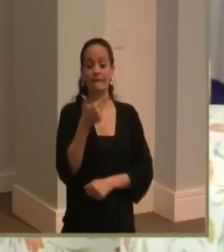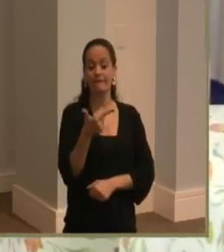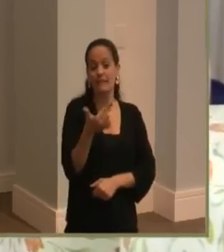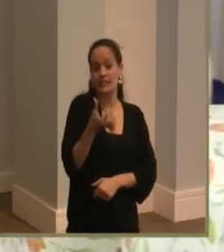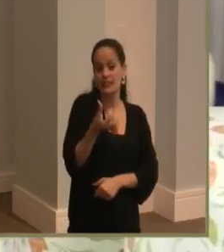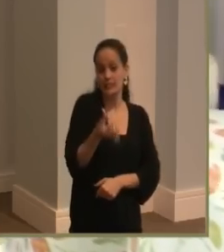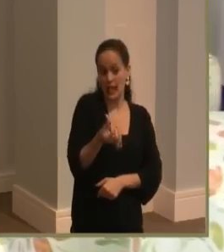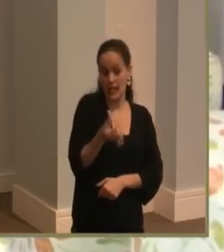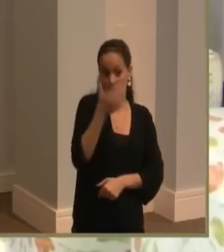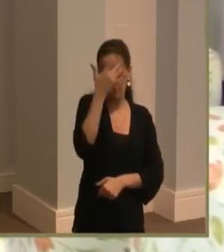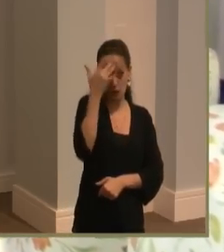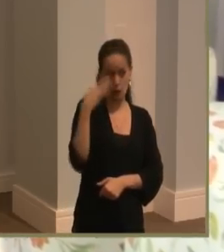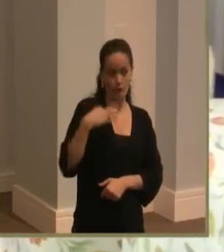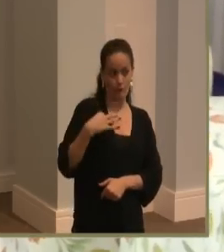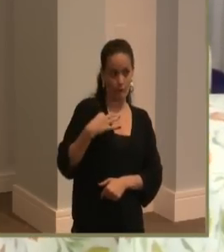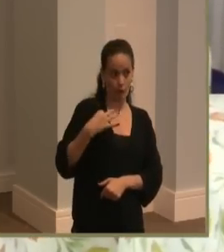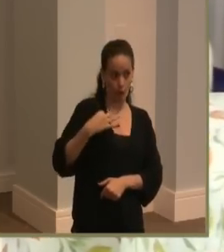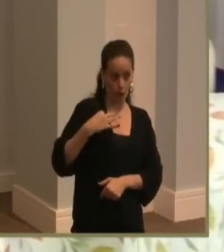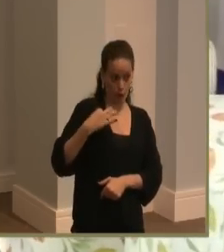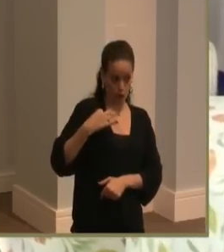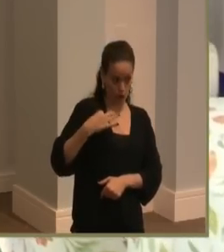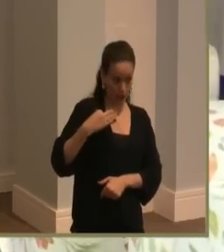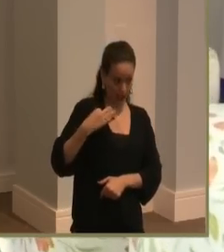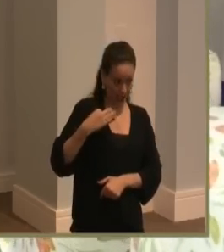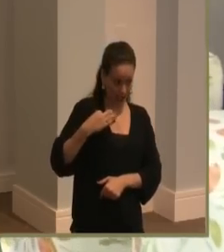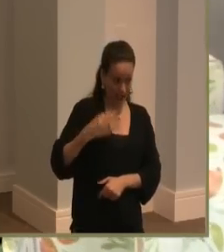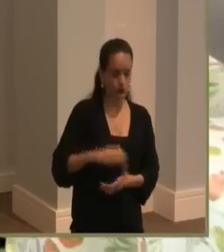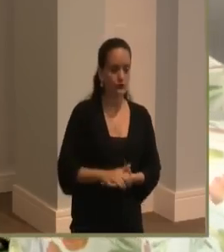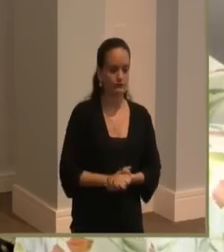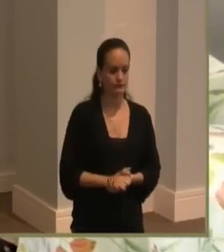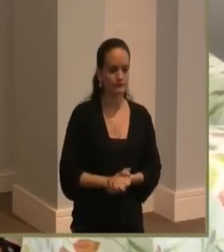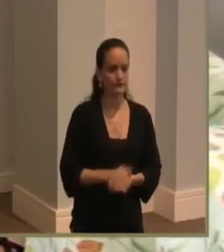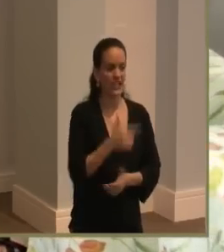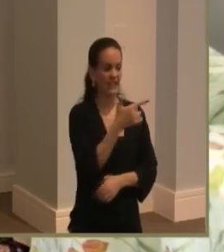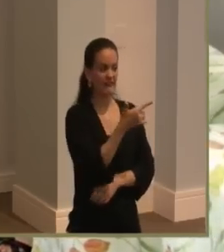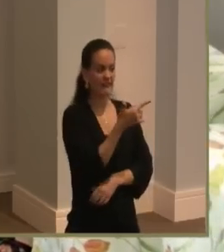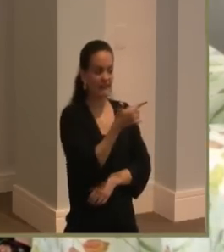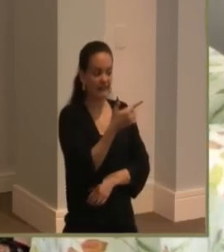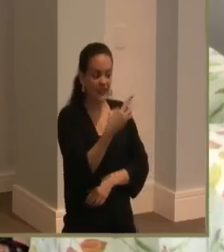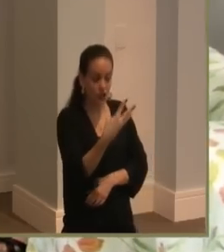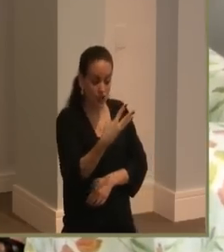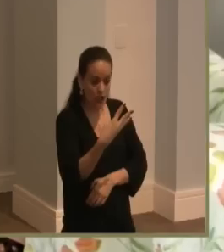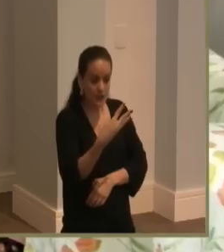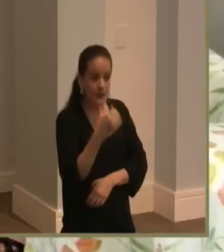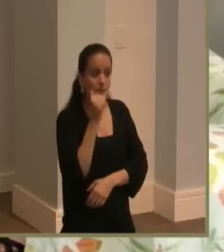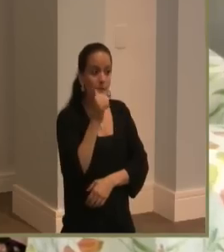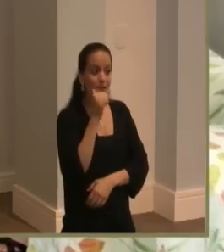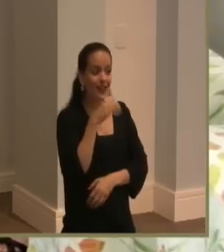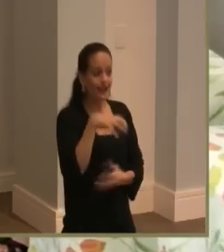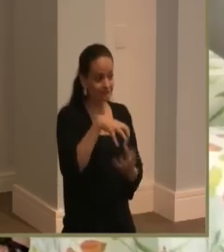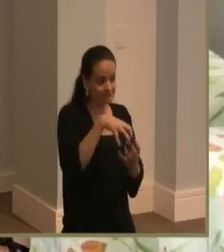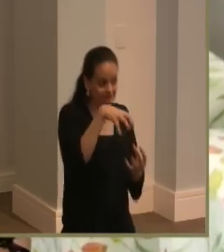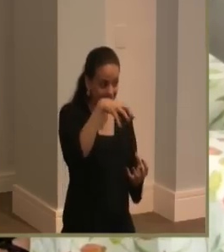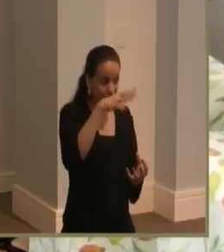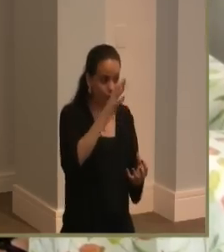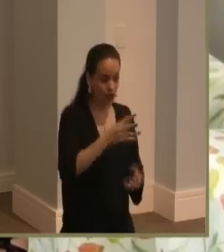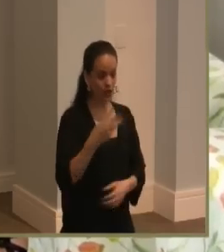26 voluntários, né, sendo 23 senhoras, né, e